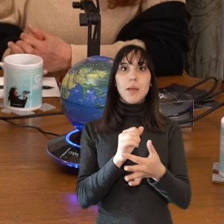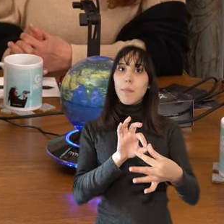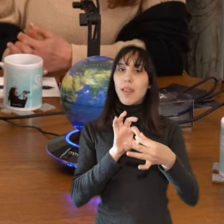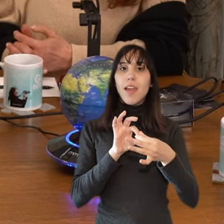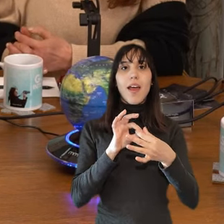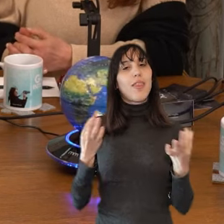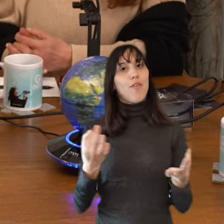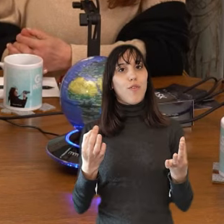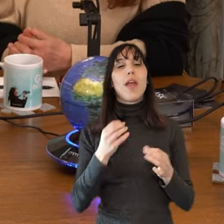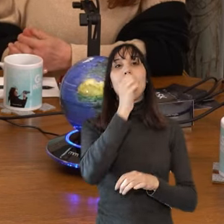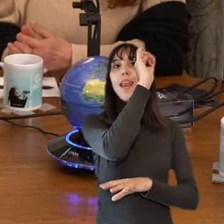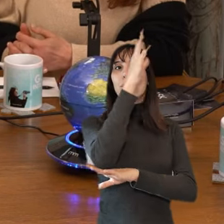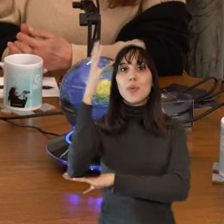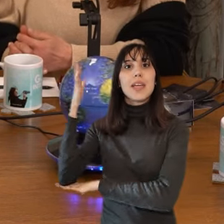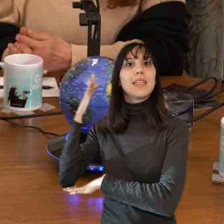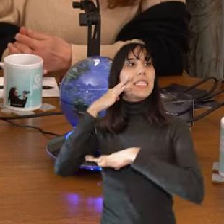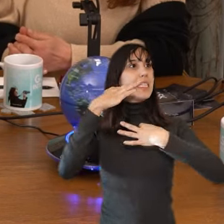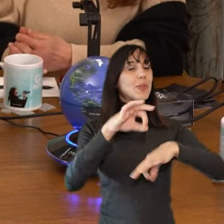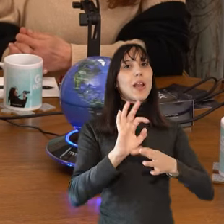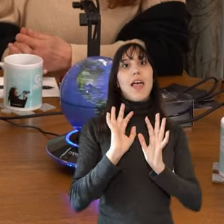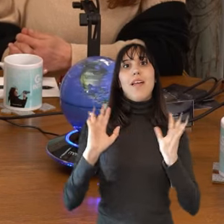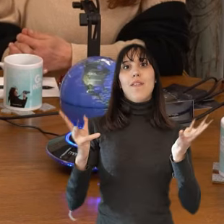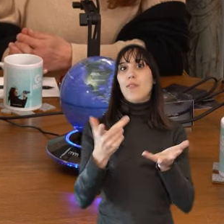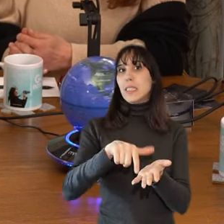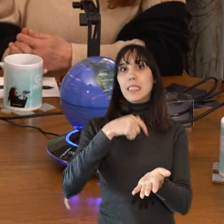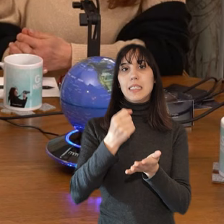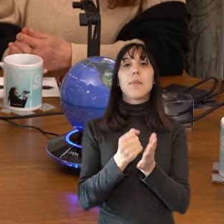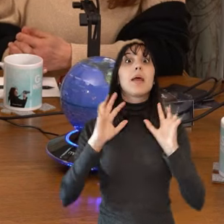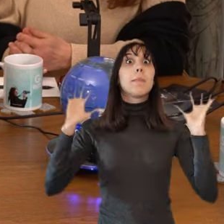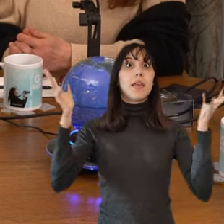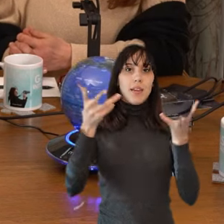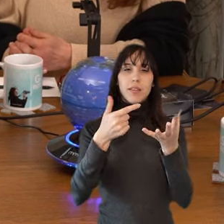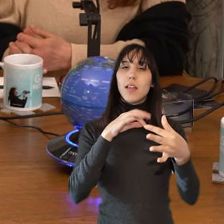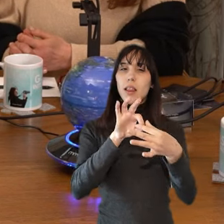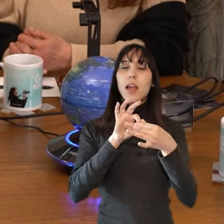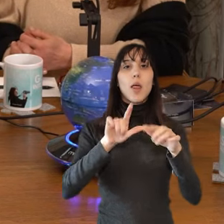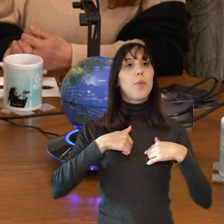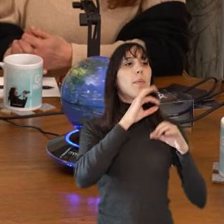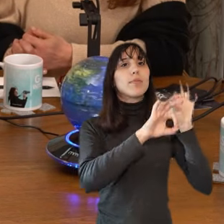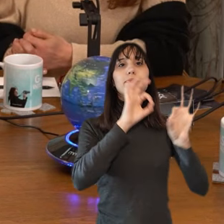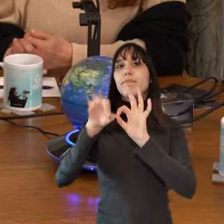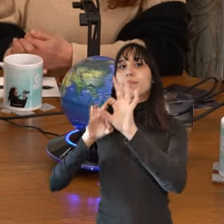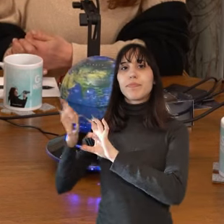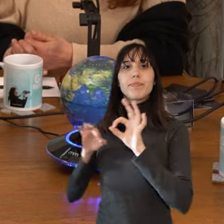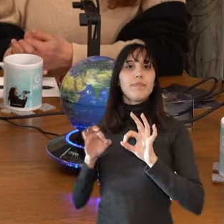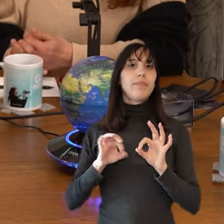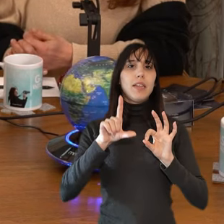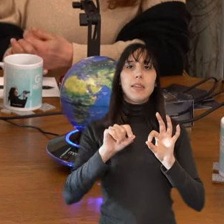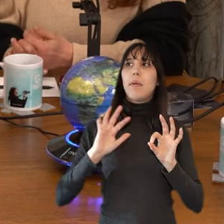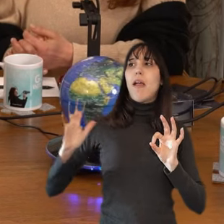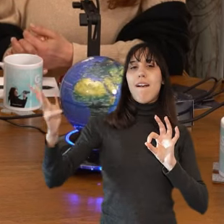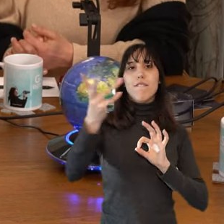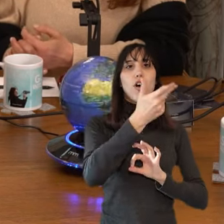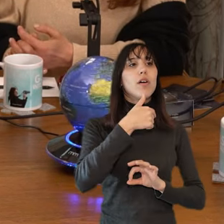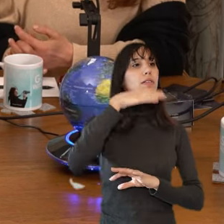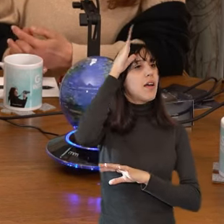lado ligado à natureza e à e portanto e e ao ambiente não é aí o cuidado que nós podemos ter e podemos ter com os nossos ecossistemas com